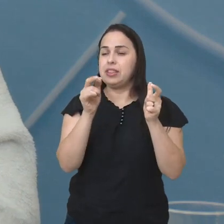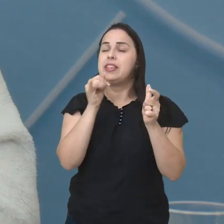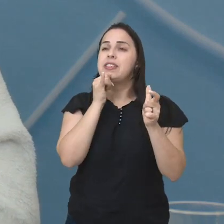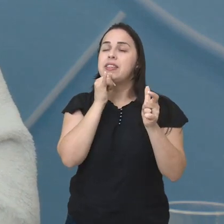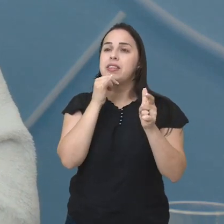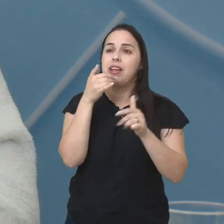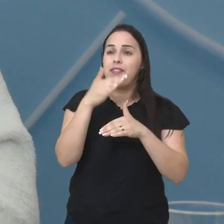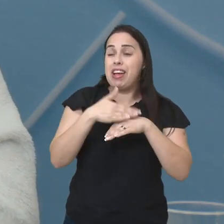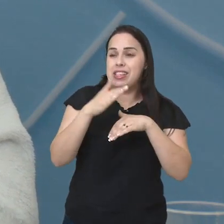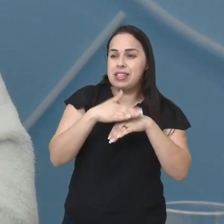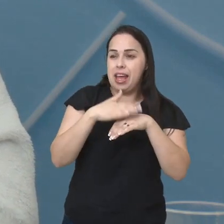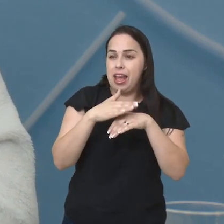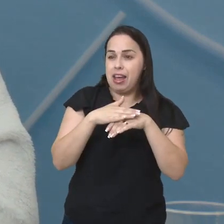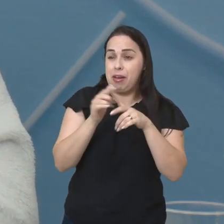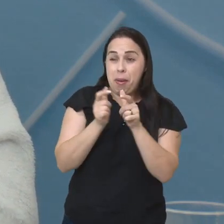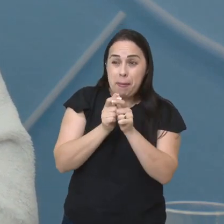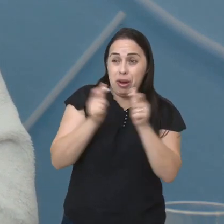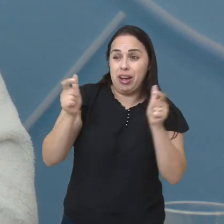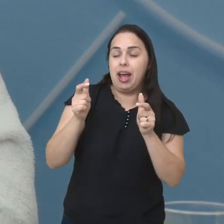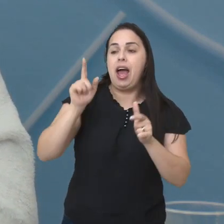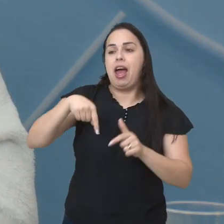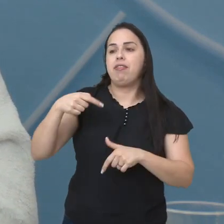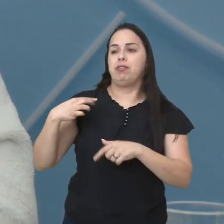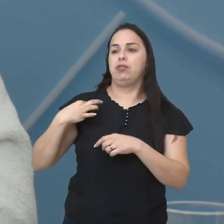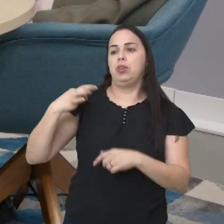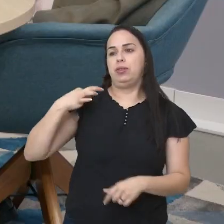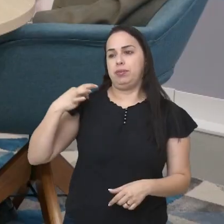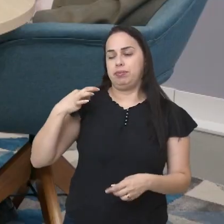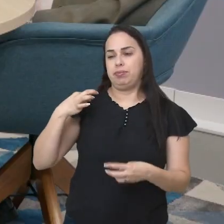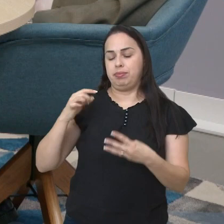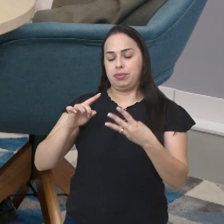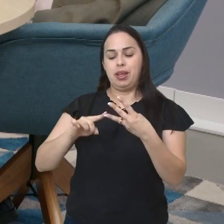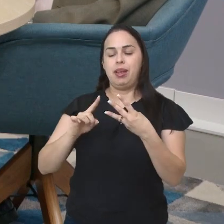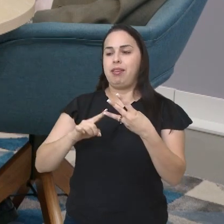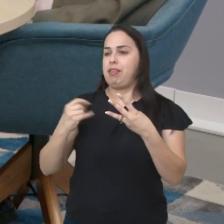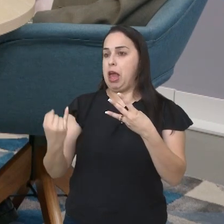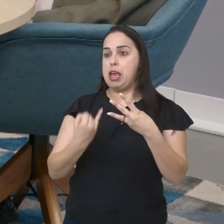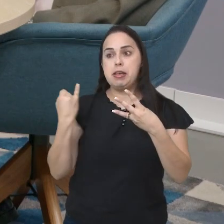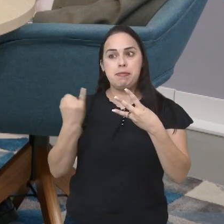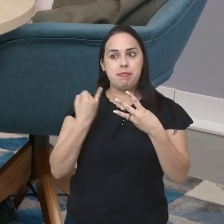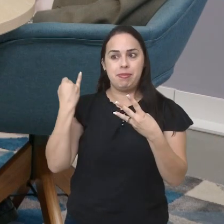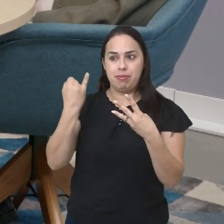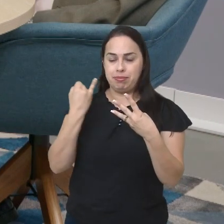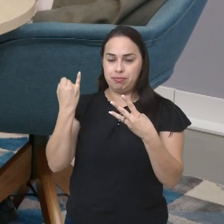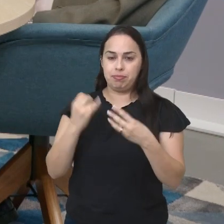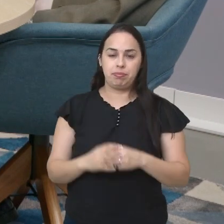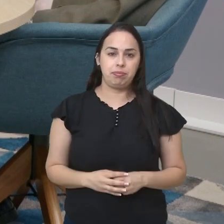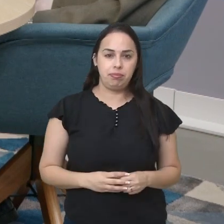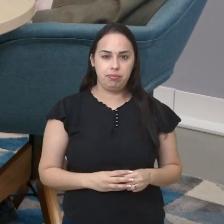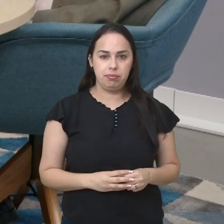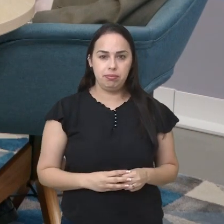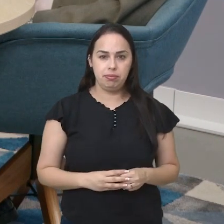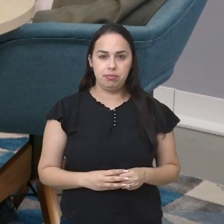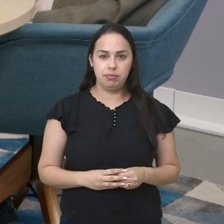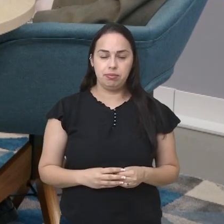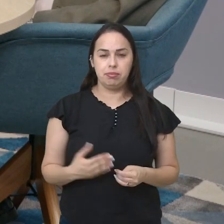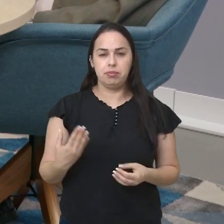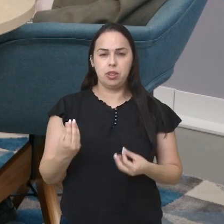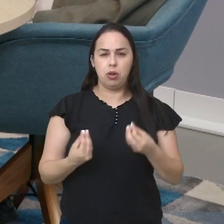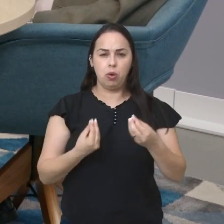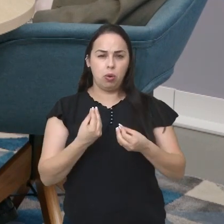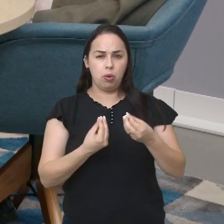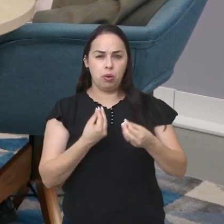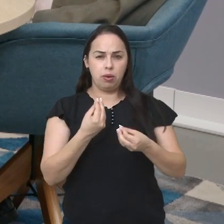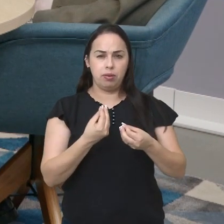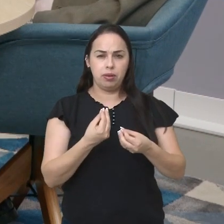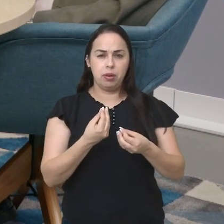realizamos é na base do voluntariado. Então o terceiro setor tem sido muito importante. E como que funciona no caso de